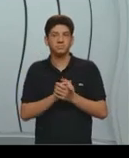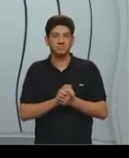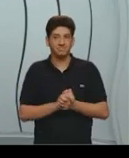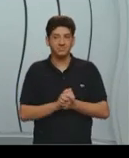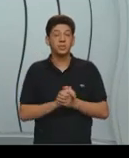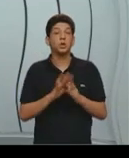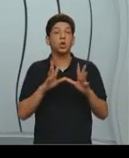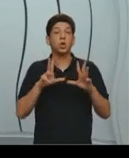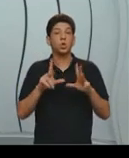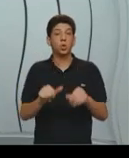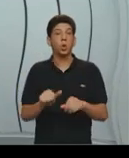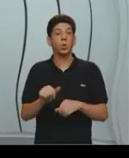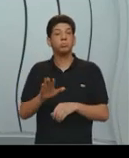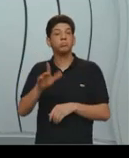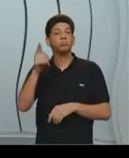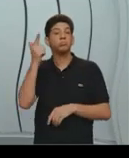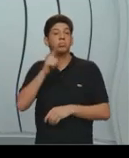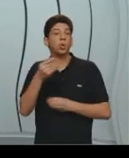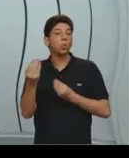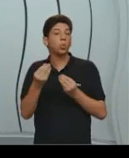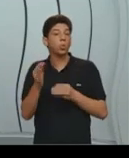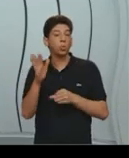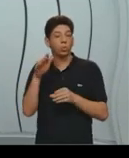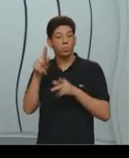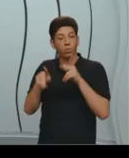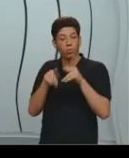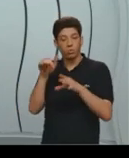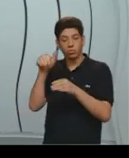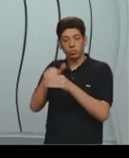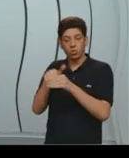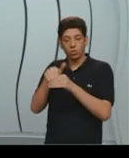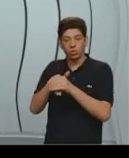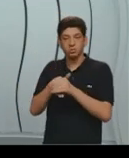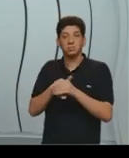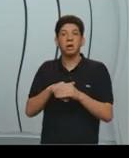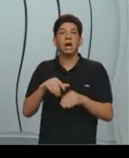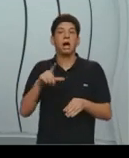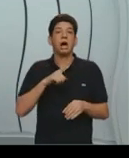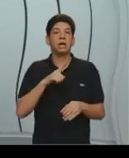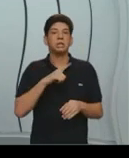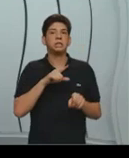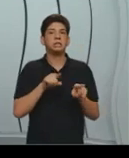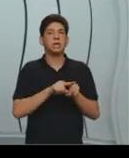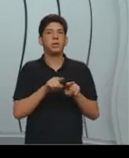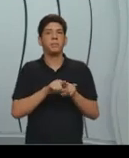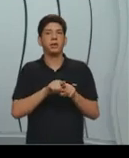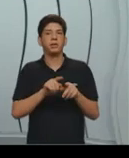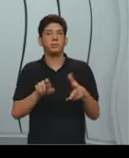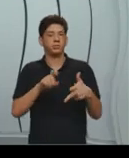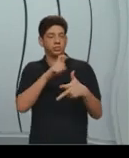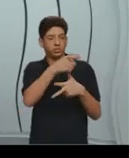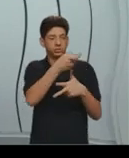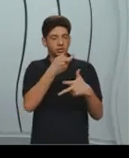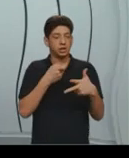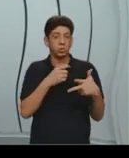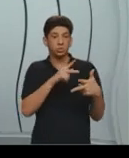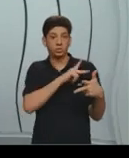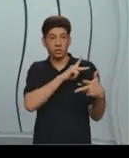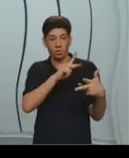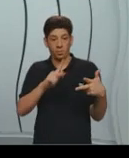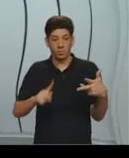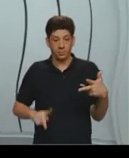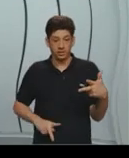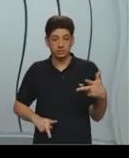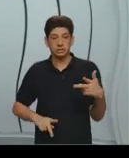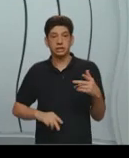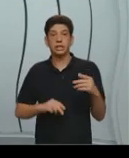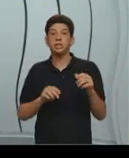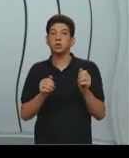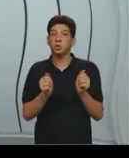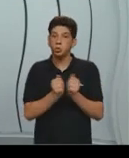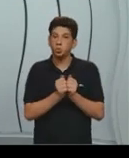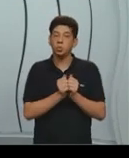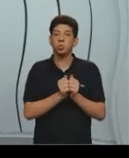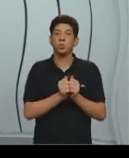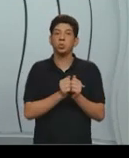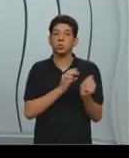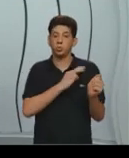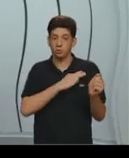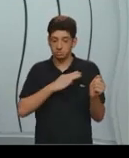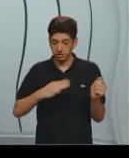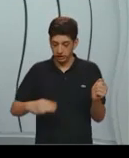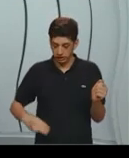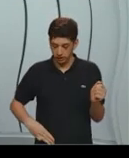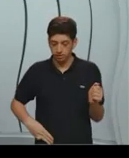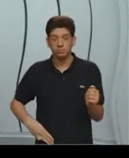poder executivo, que é formado pelo presidente da República, no âmbito federal, e os seus ministros, e é importante entender